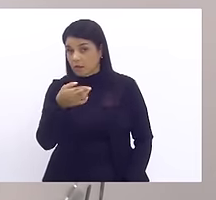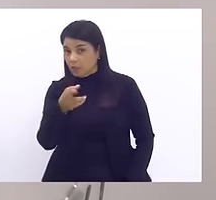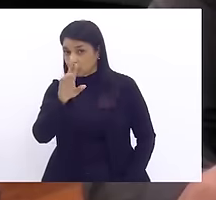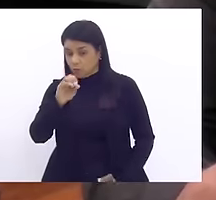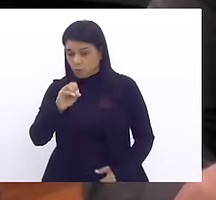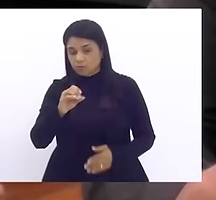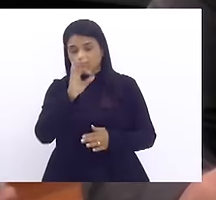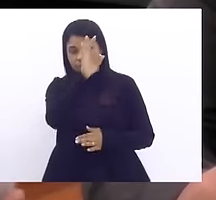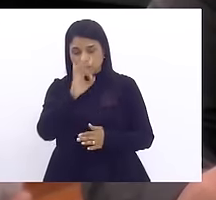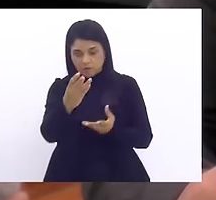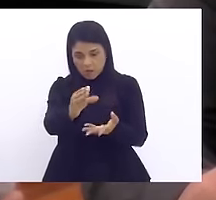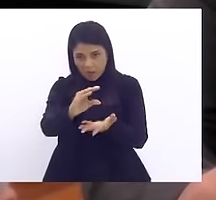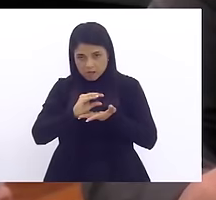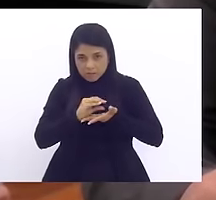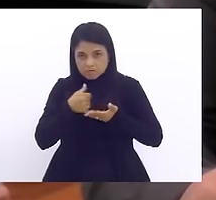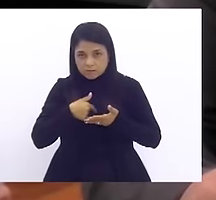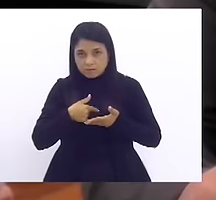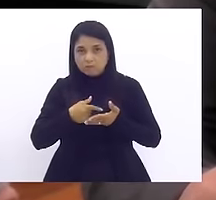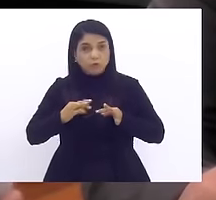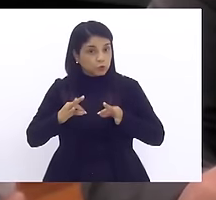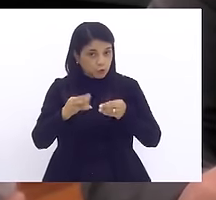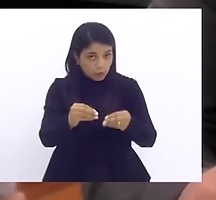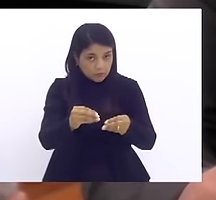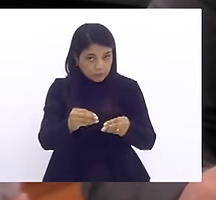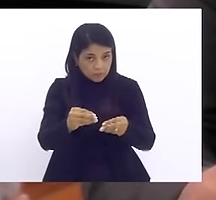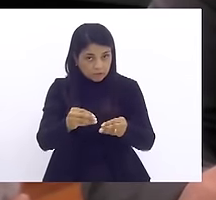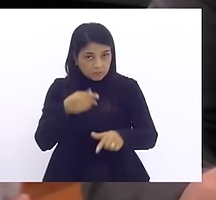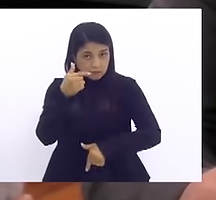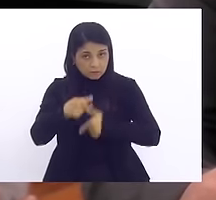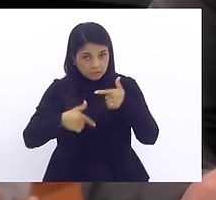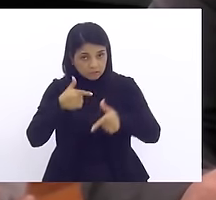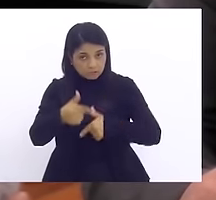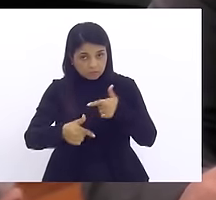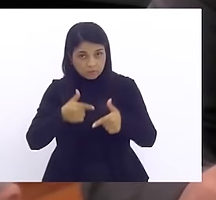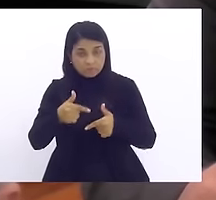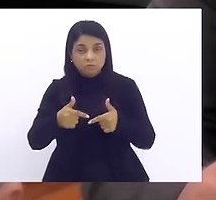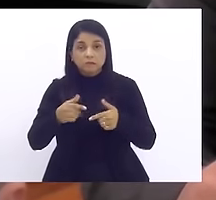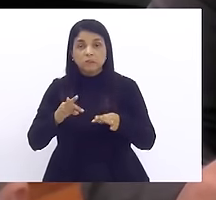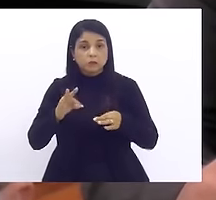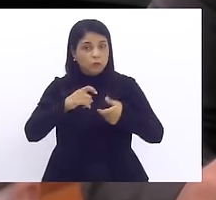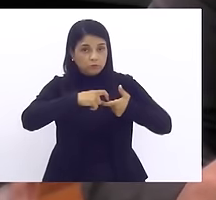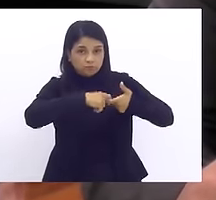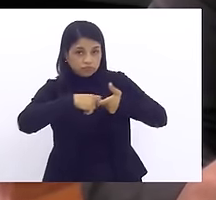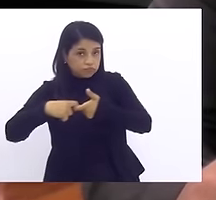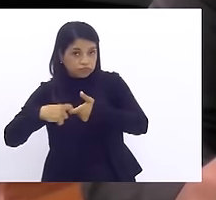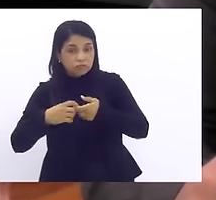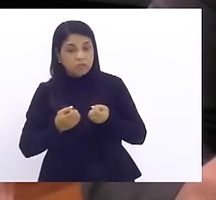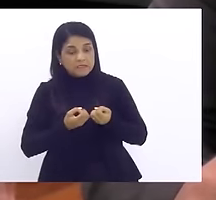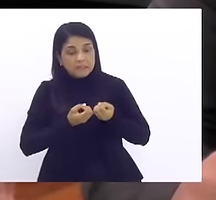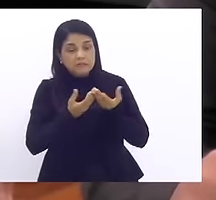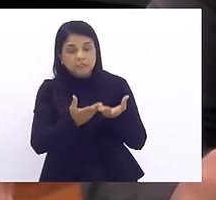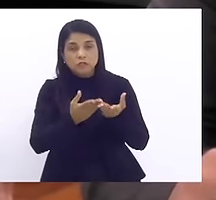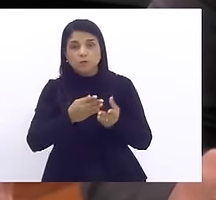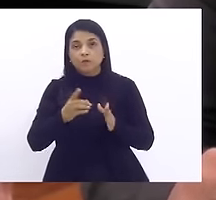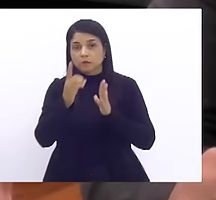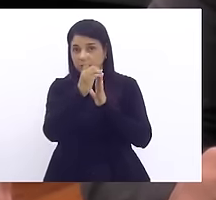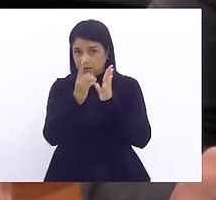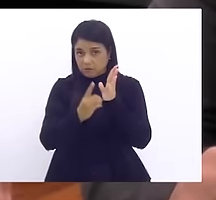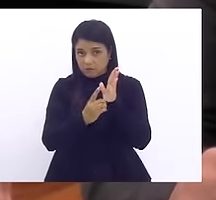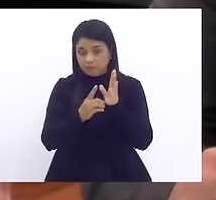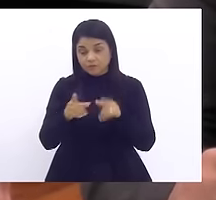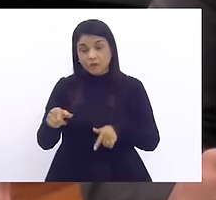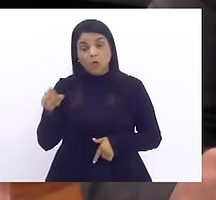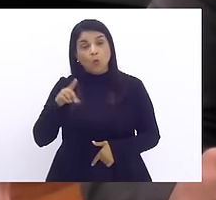percentual em todas as operações inclusive do reboques estão cedidos para o Detran ele não ele não cede